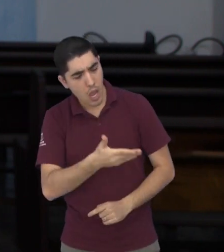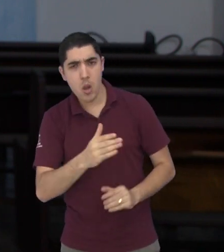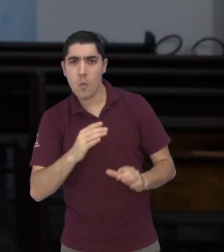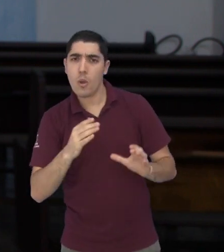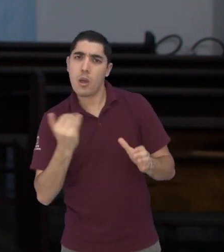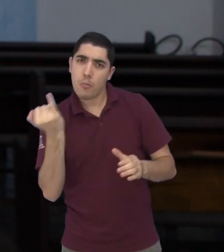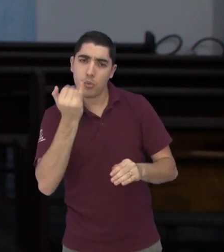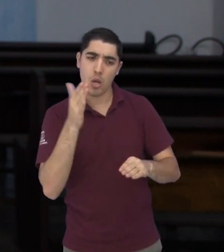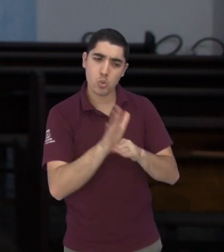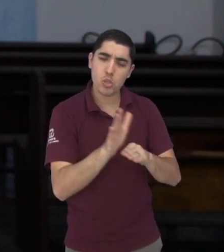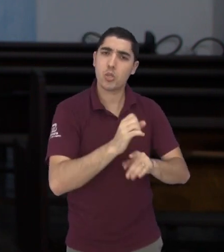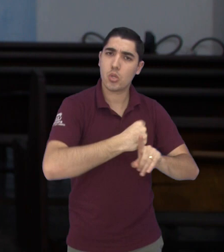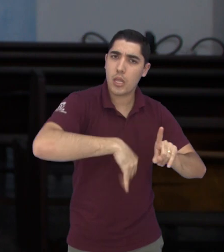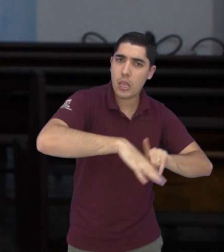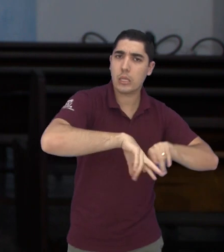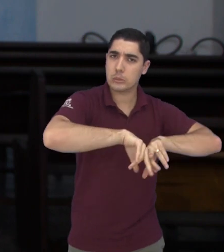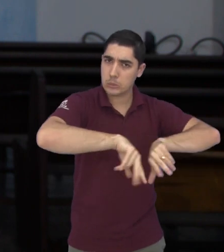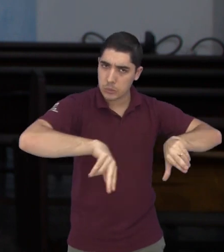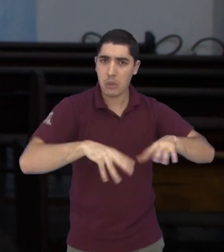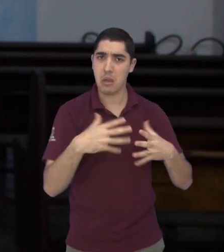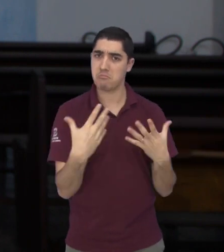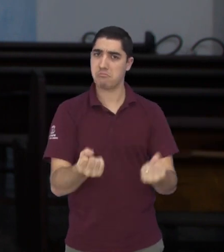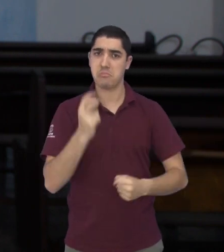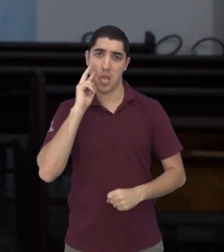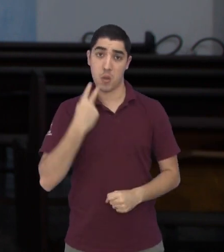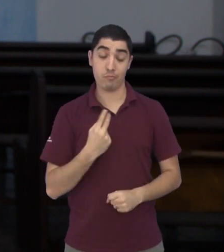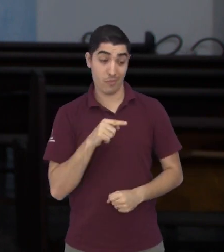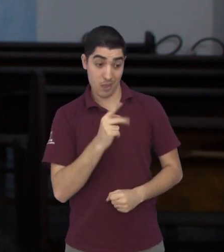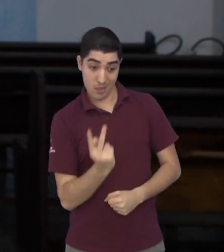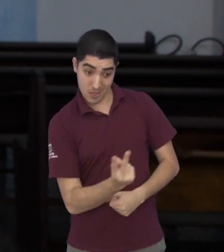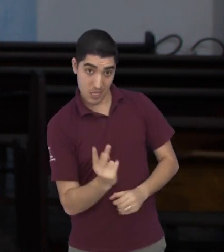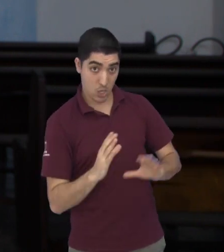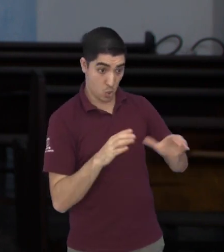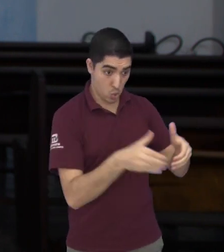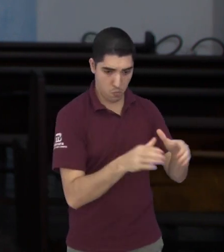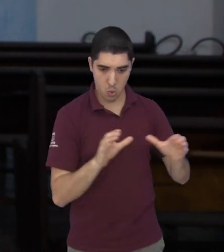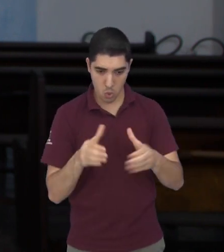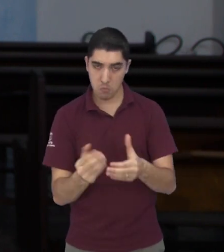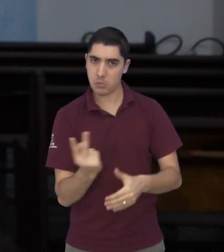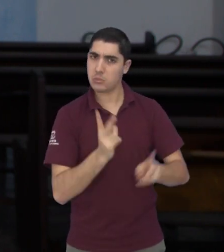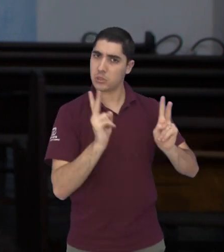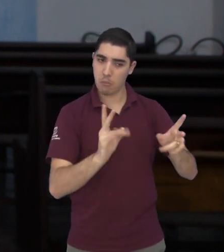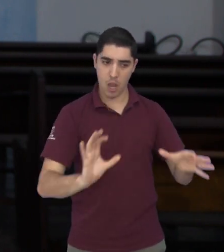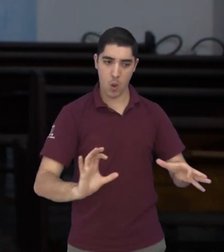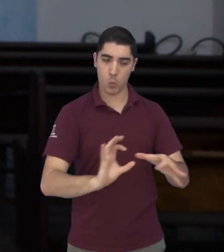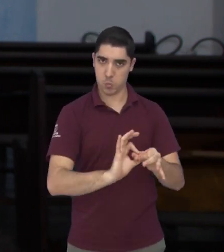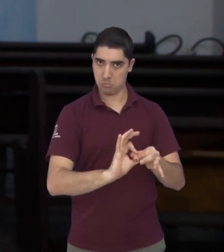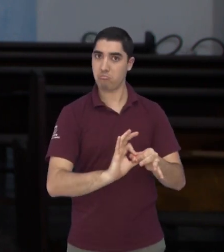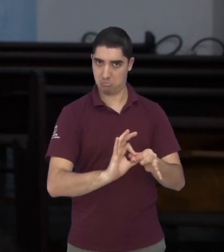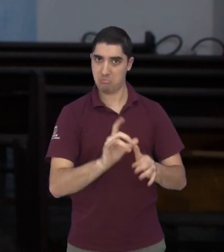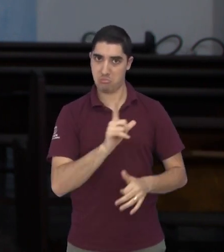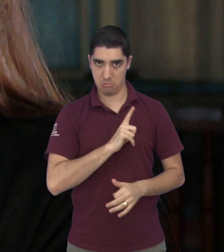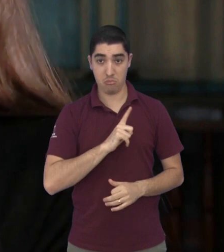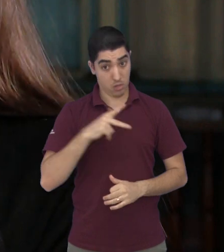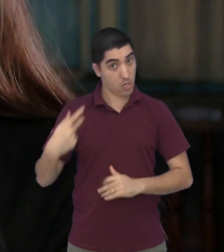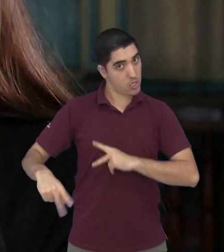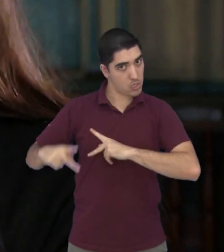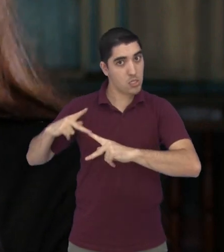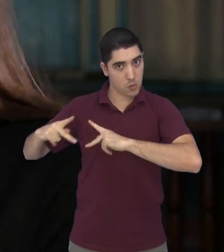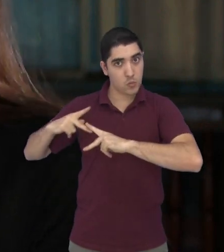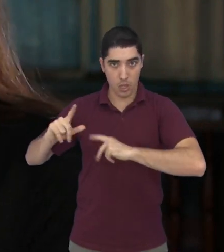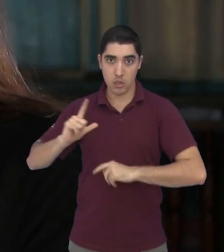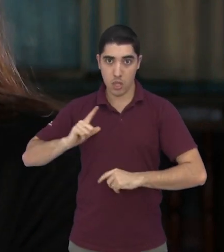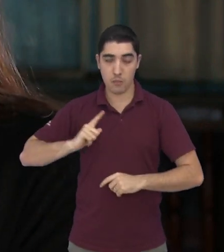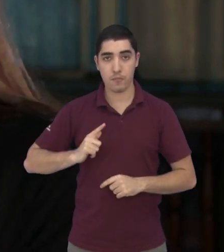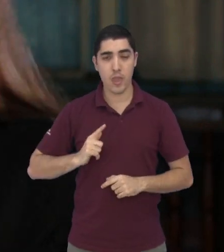A Irmandade de Nossa Senhora do Rosário e de São Benedito sempre andam em conjunto, aqui em São José pelo menos, às